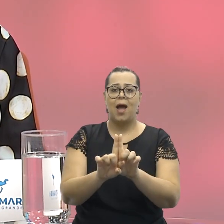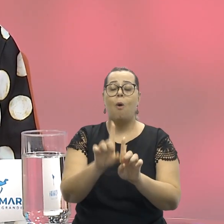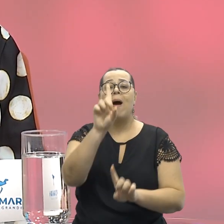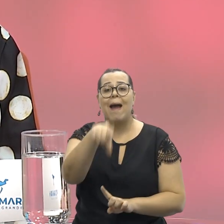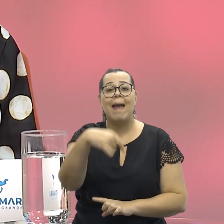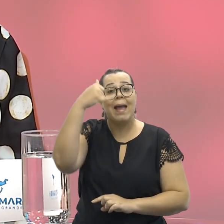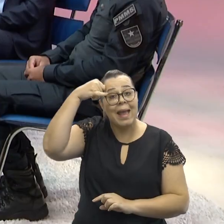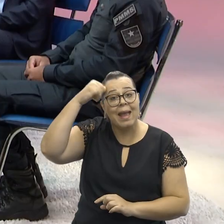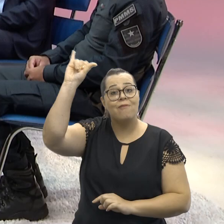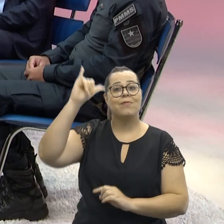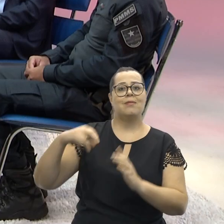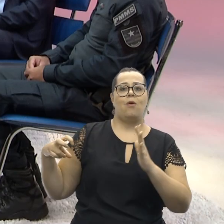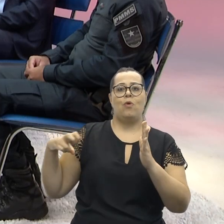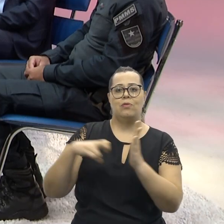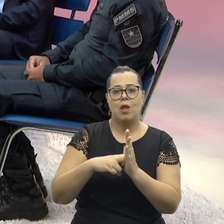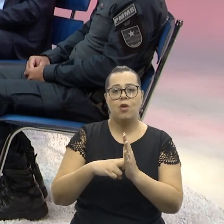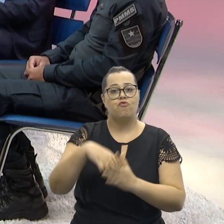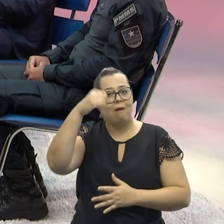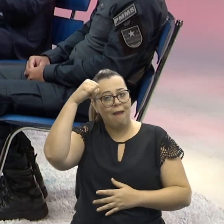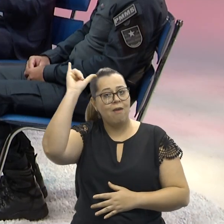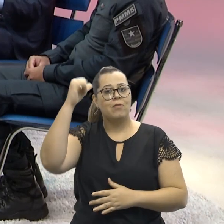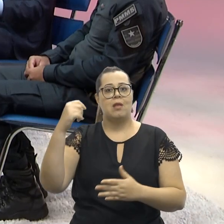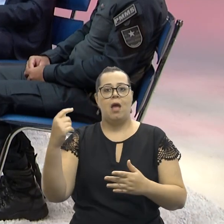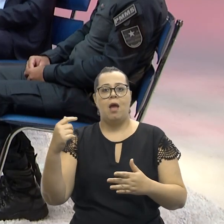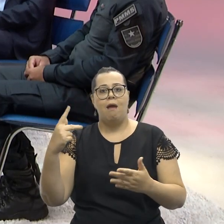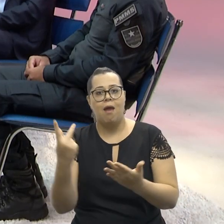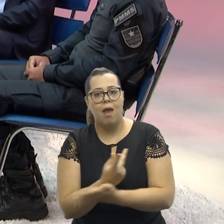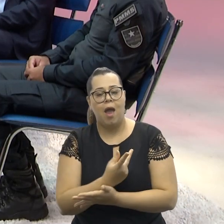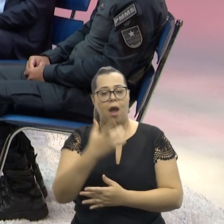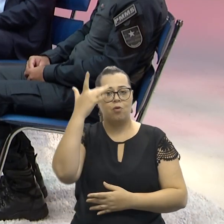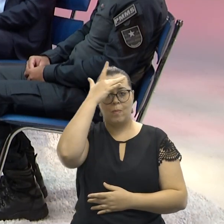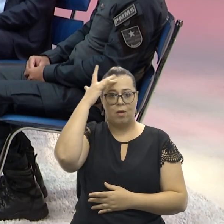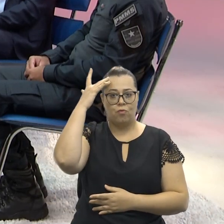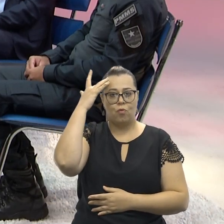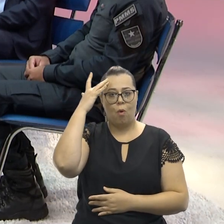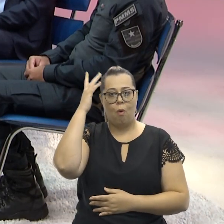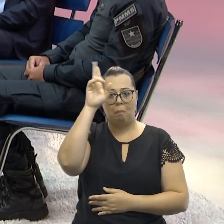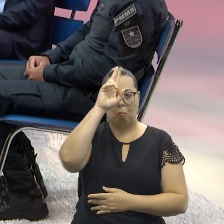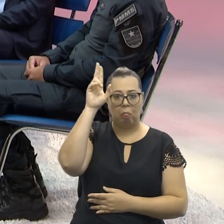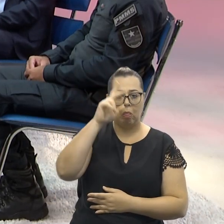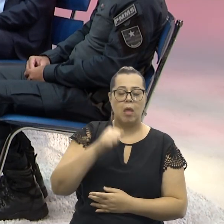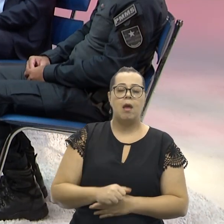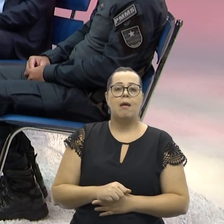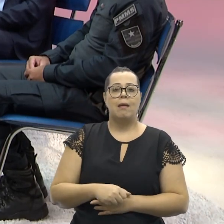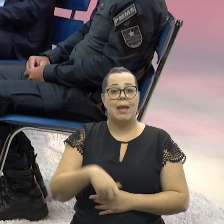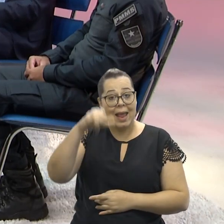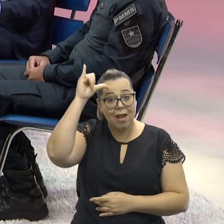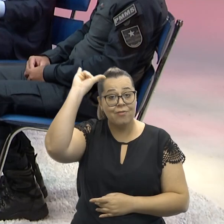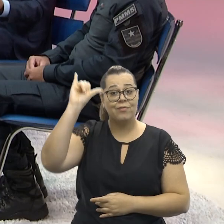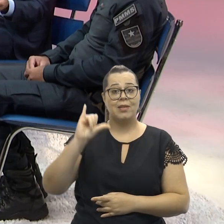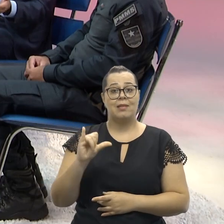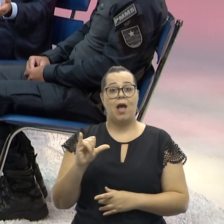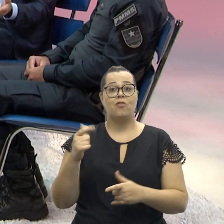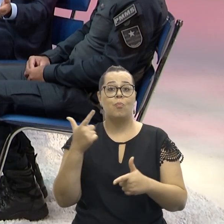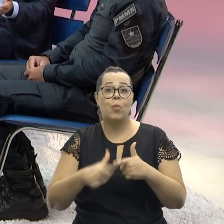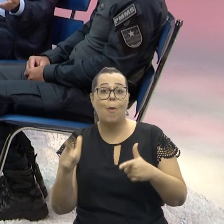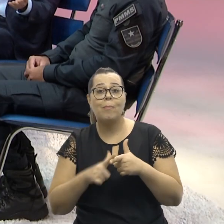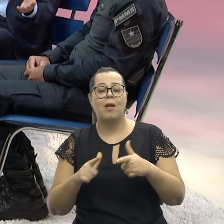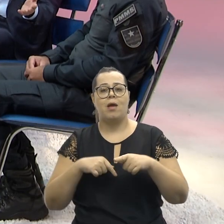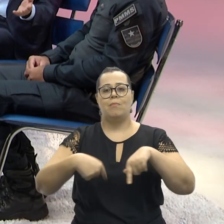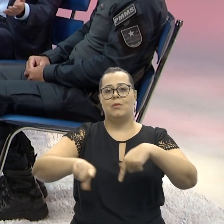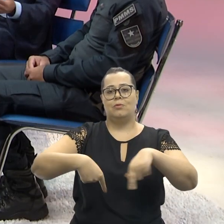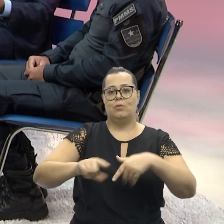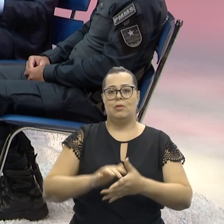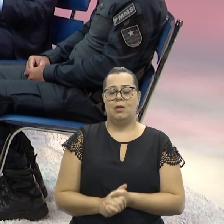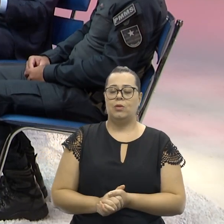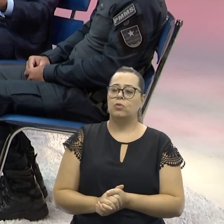ocorram, evitar que as infrações ocorram, para que nós possamos ter um trânsito cada vez mais humanizado. Nós temos aí, se não me falha a memória,